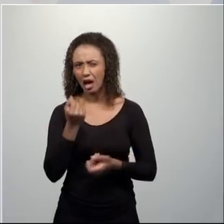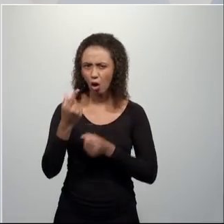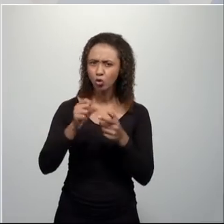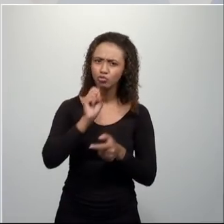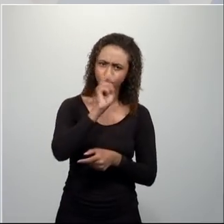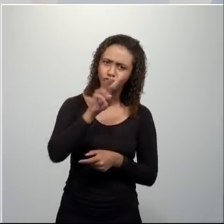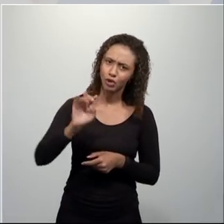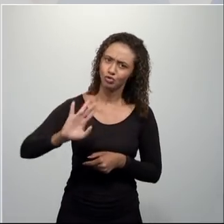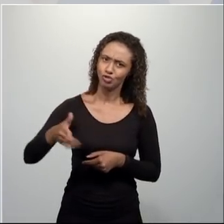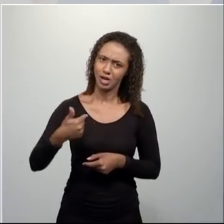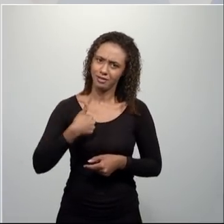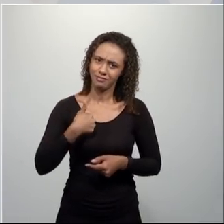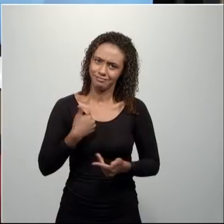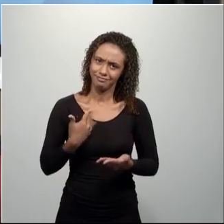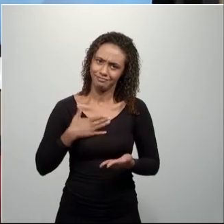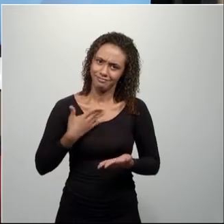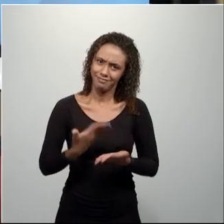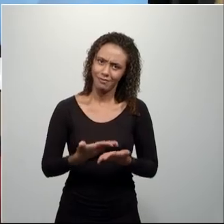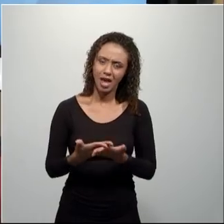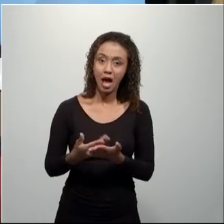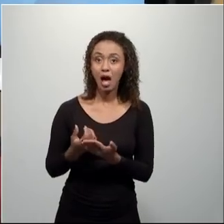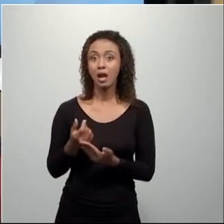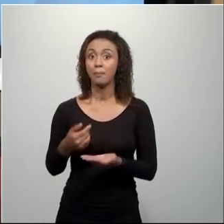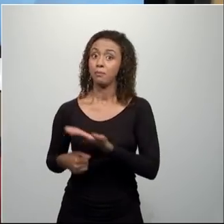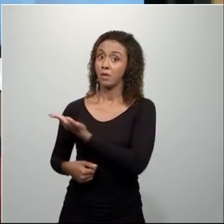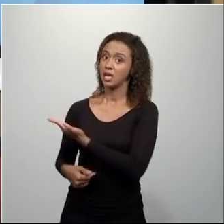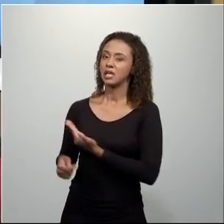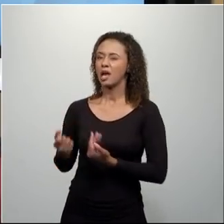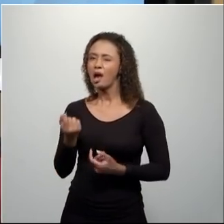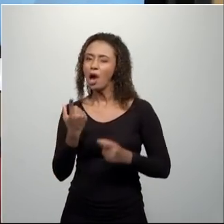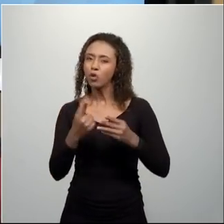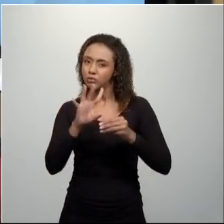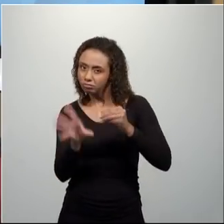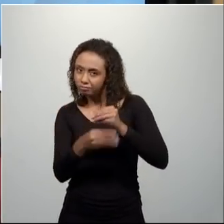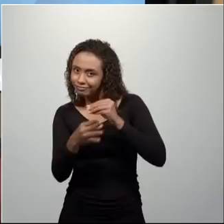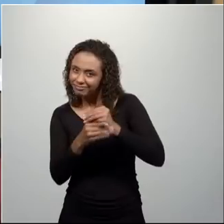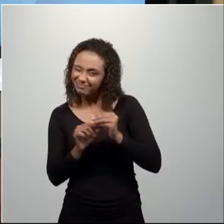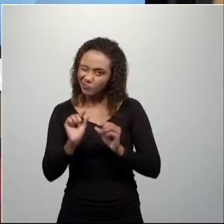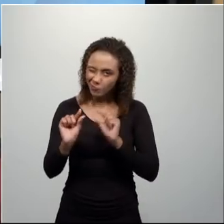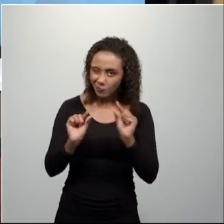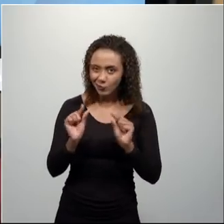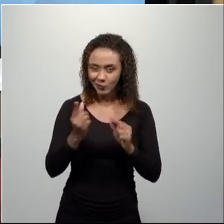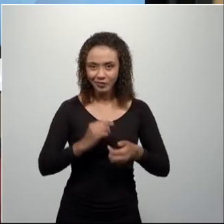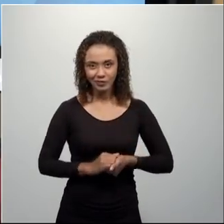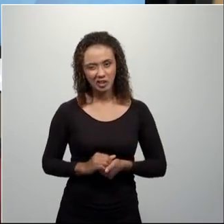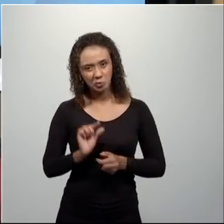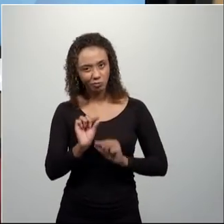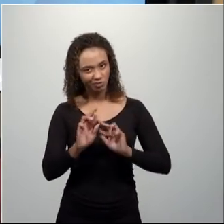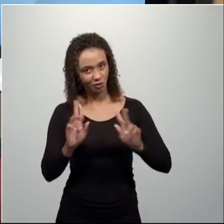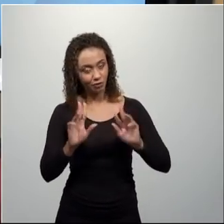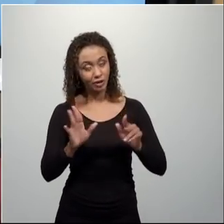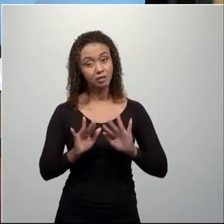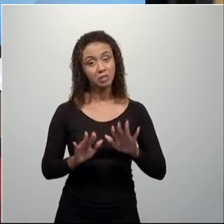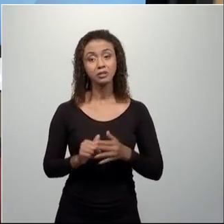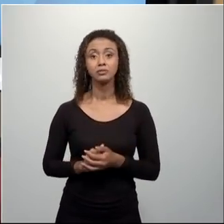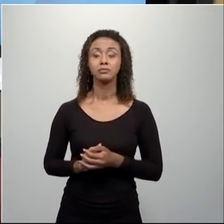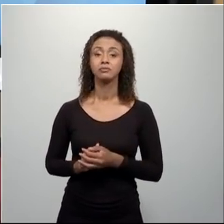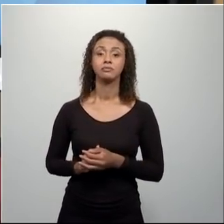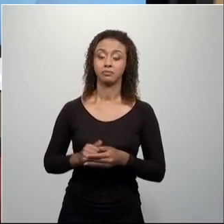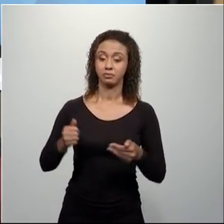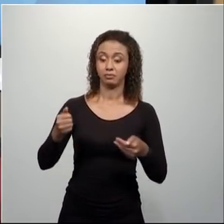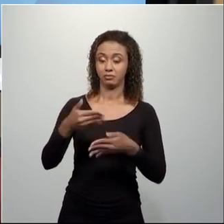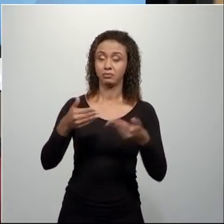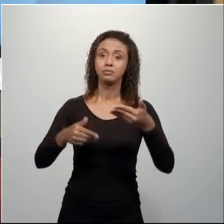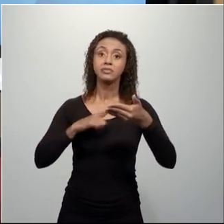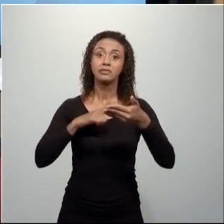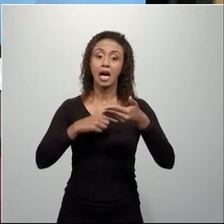grande disciplina saque tem alguns detalhes eventualmente a mais uma cobertura um pouquinho diferente dentro de cada um deles tem algum subtópicos